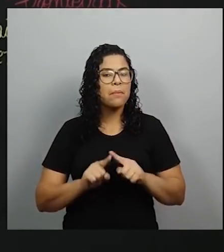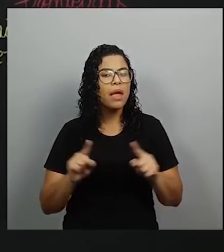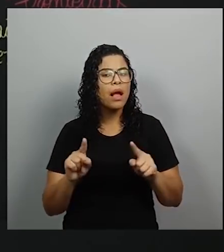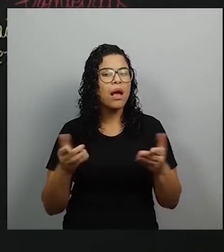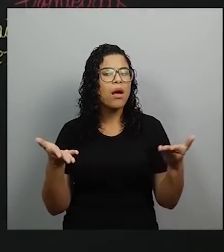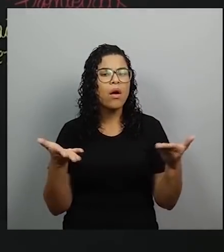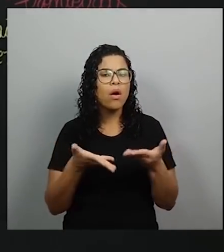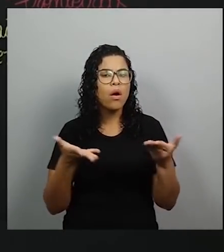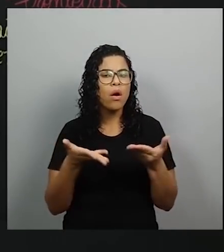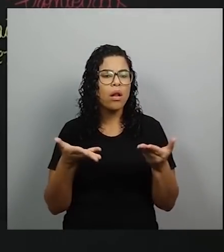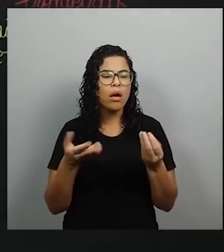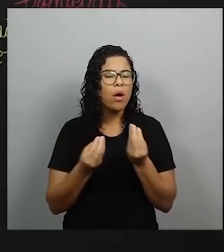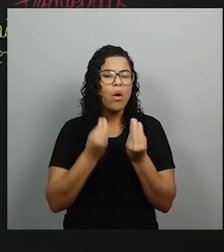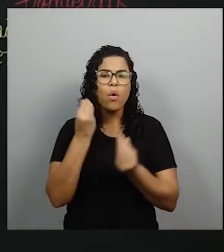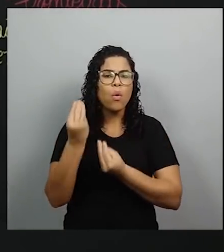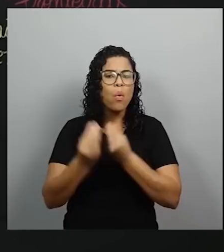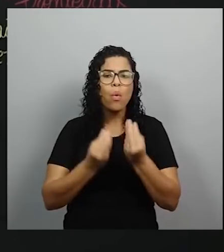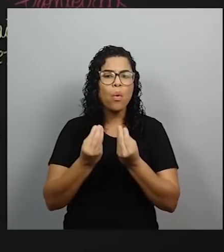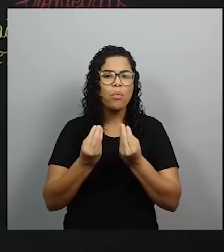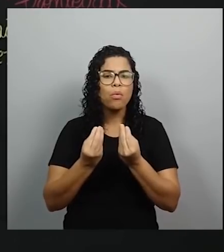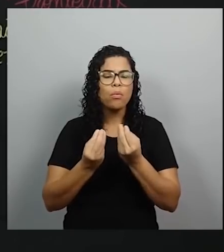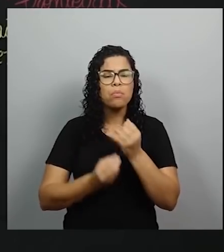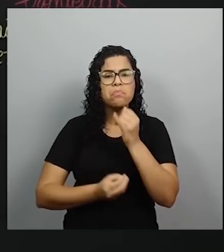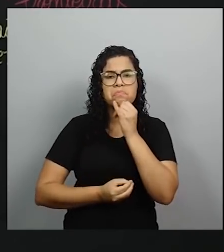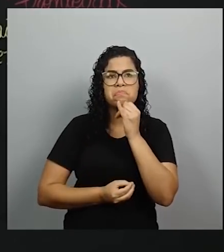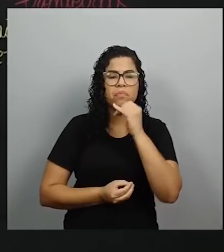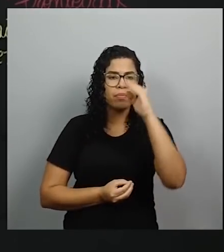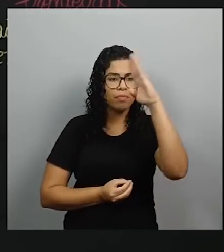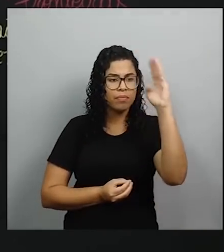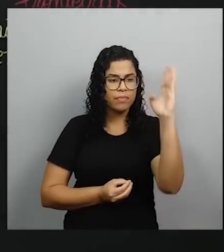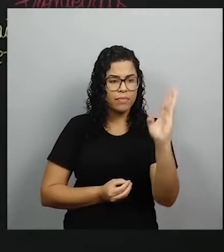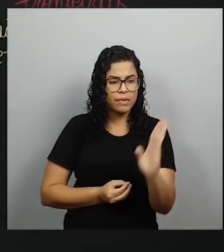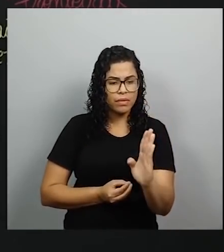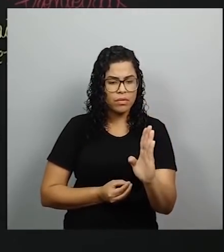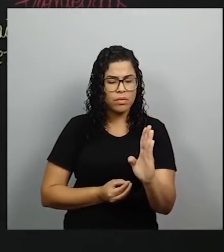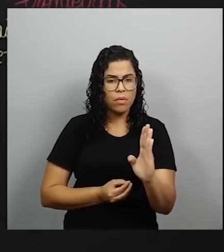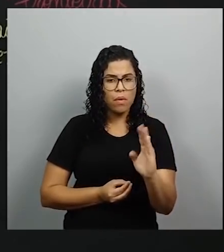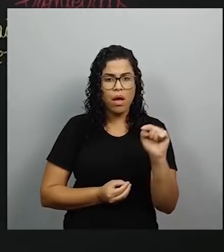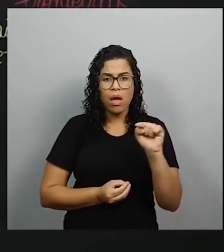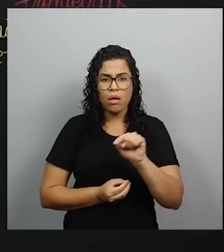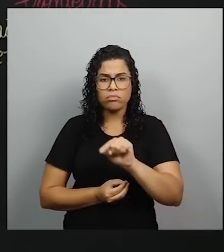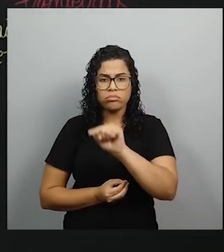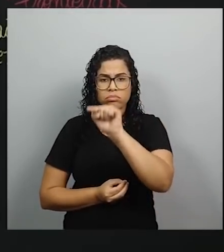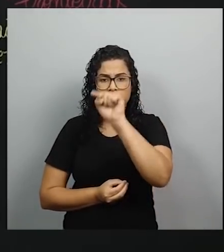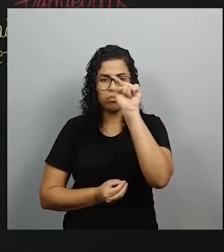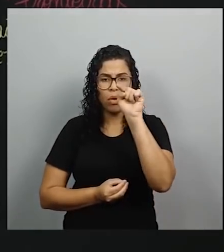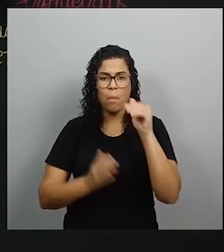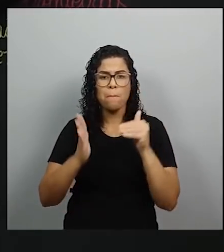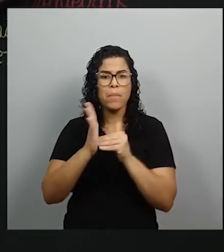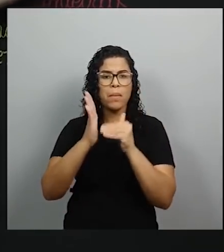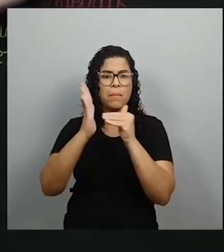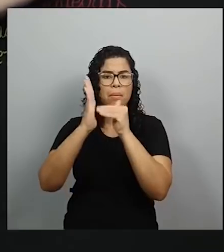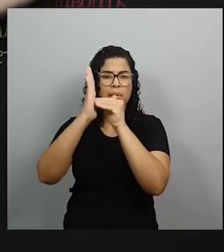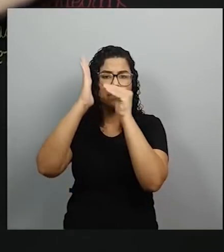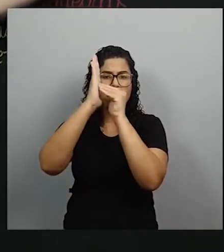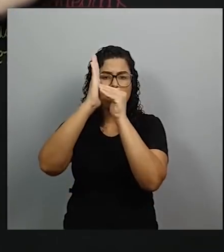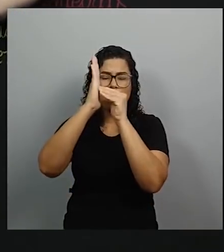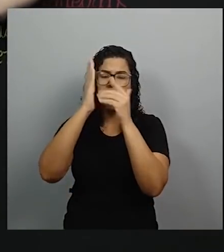distribuída em fronteiras? Onde ela está localizada? Vamos entender que o Brasil